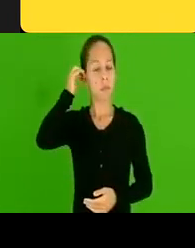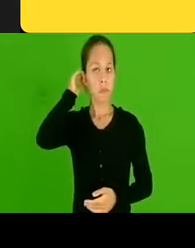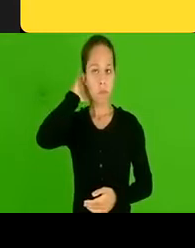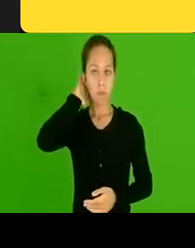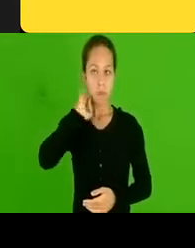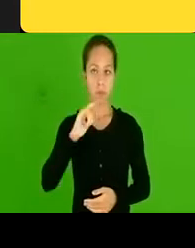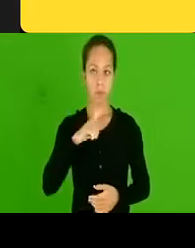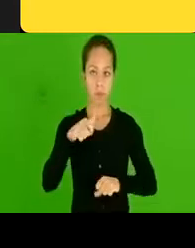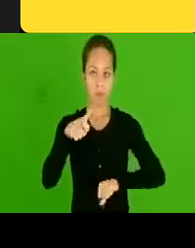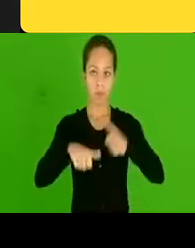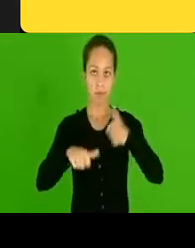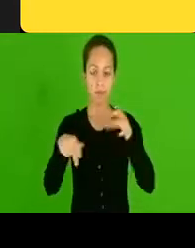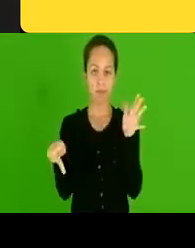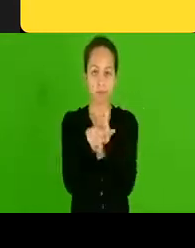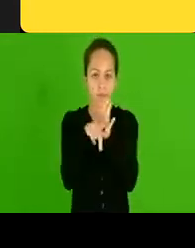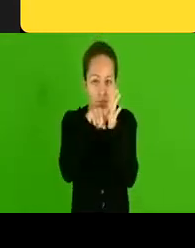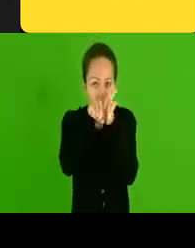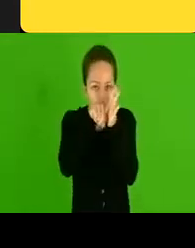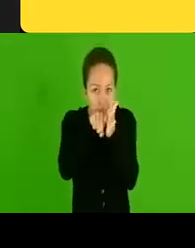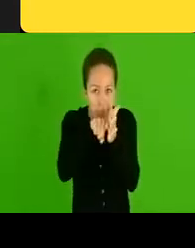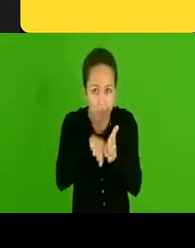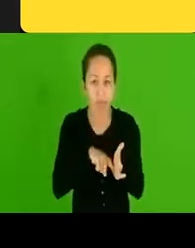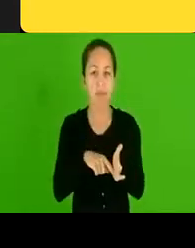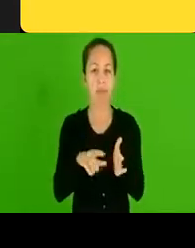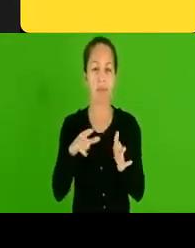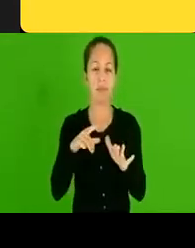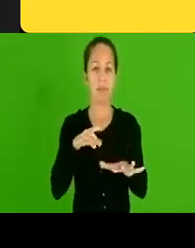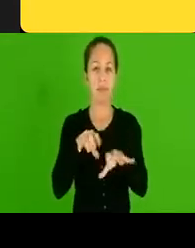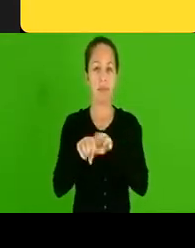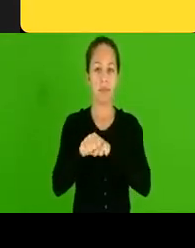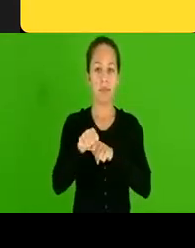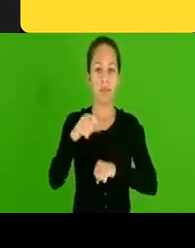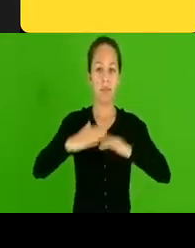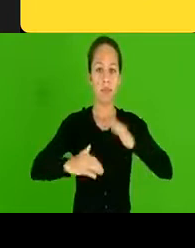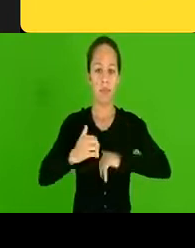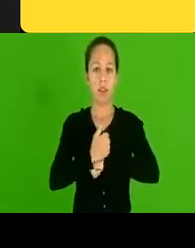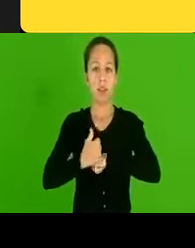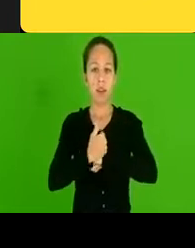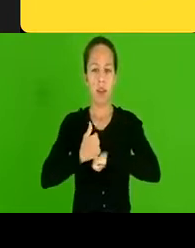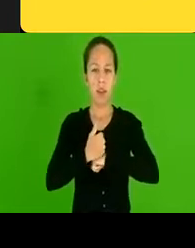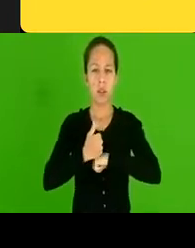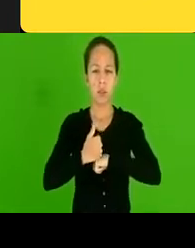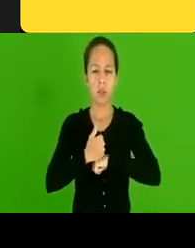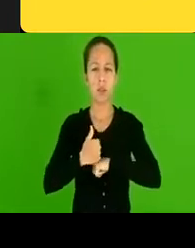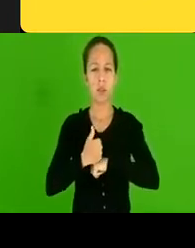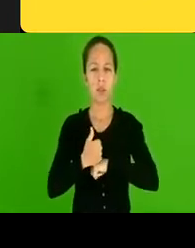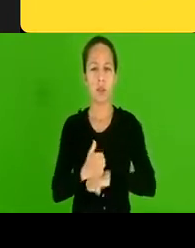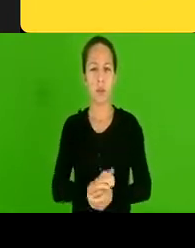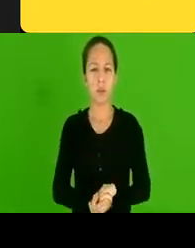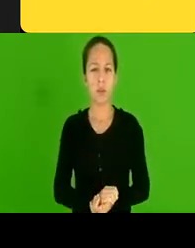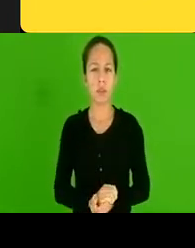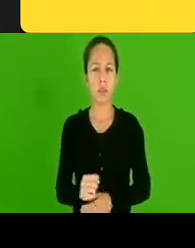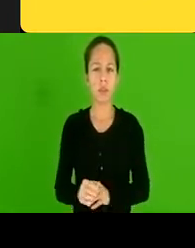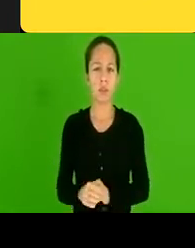essa avaliação diagnóstica, né, na formação profissional integral, aí depois a gente vai avançar,